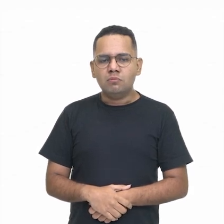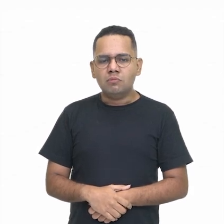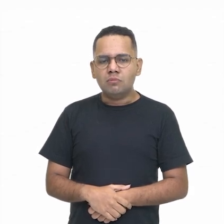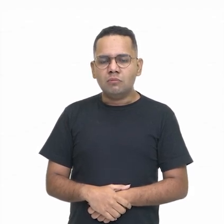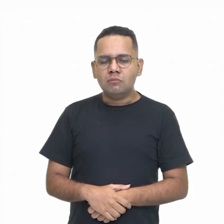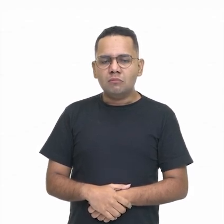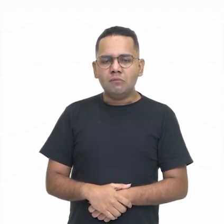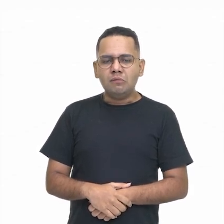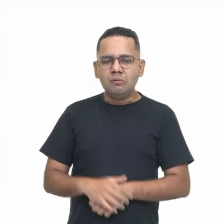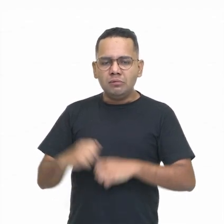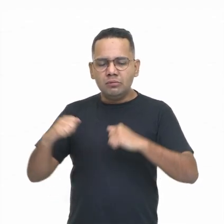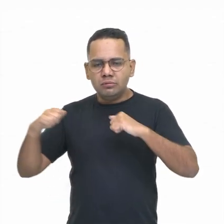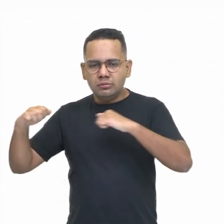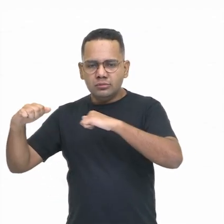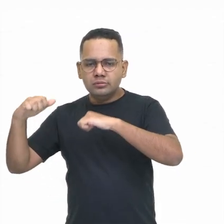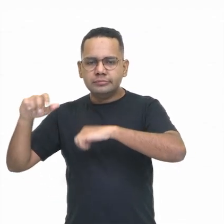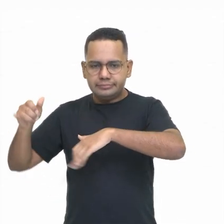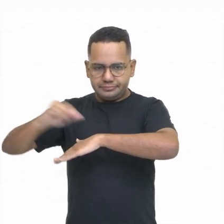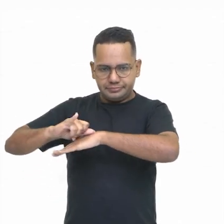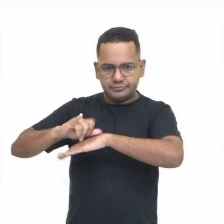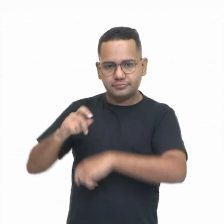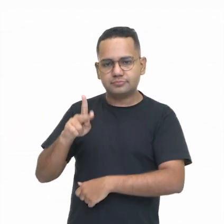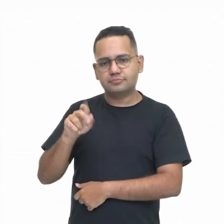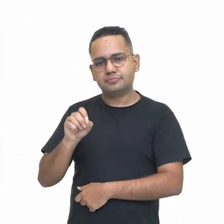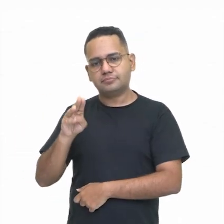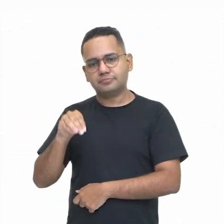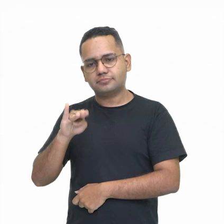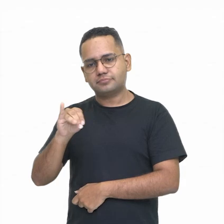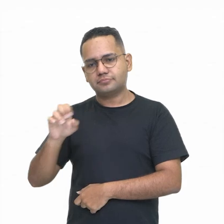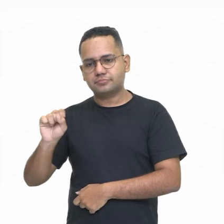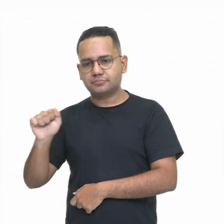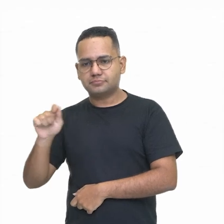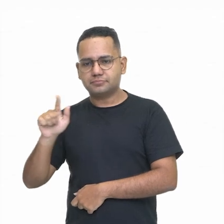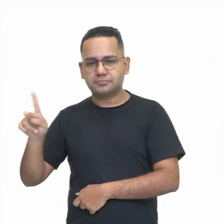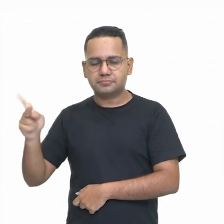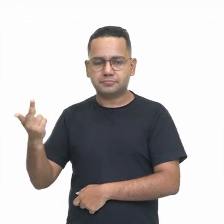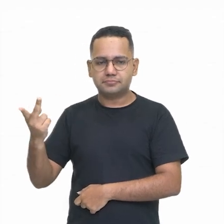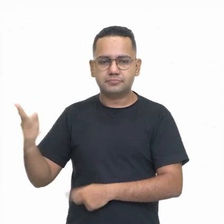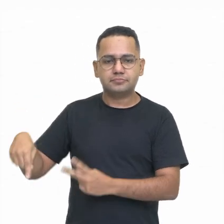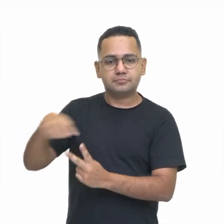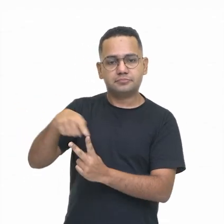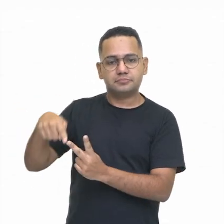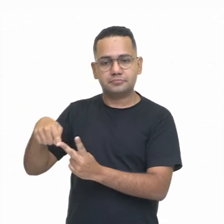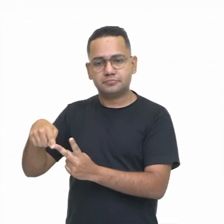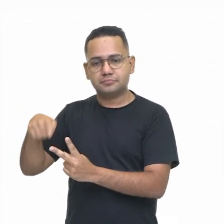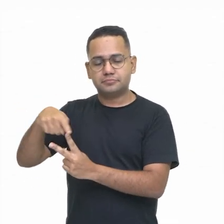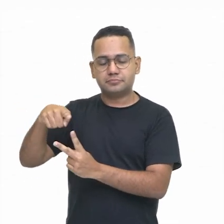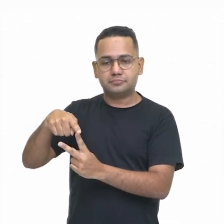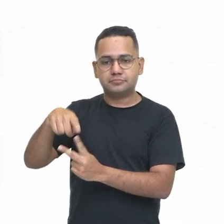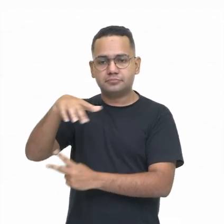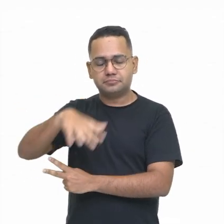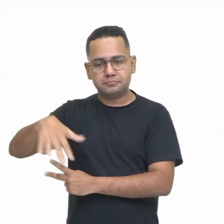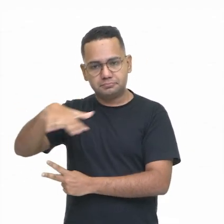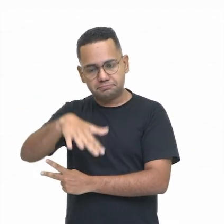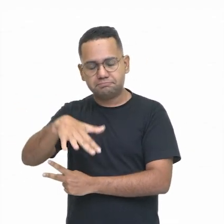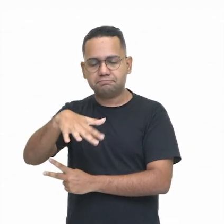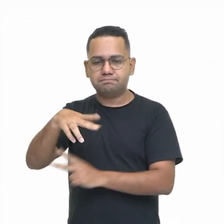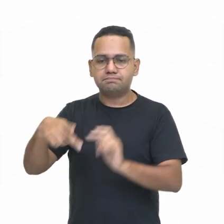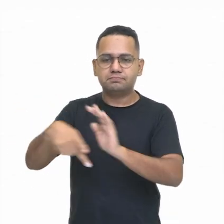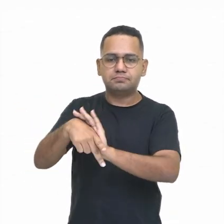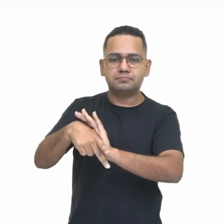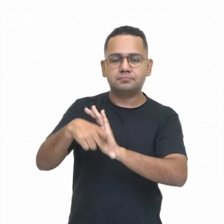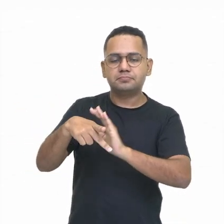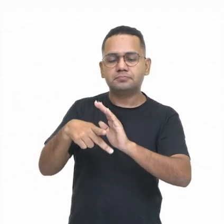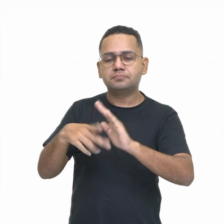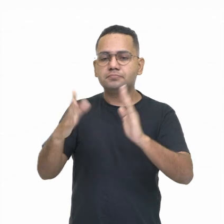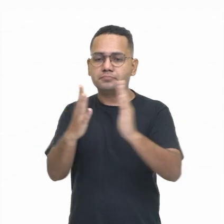A capital era Kombu Saleh, dividida em duas partes. Uma com residências reais